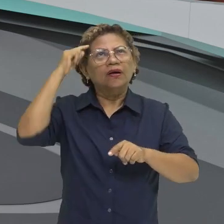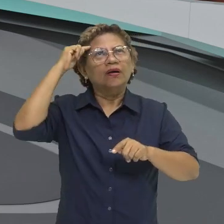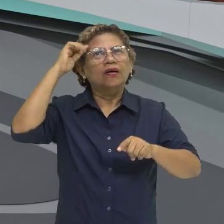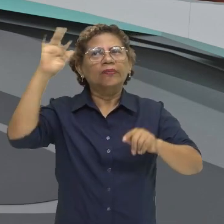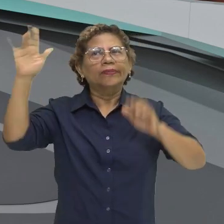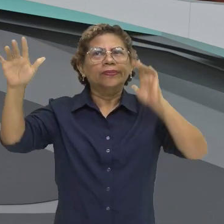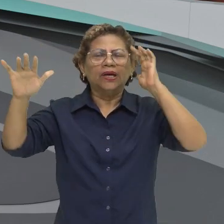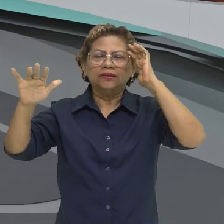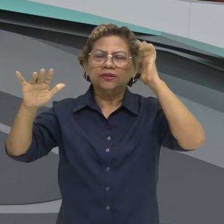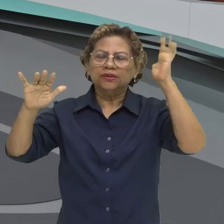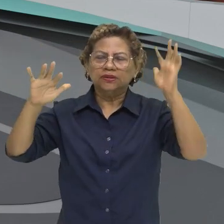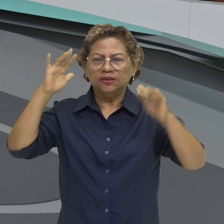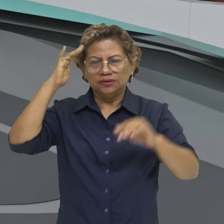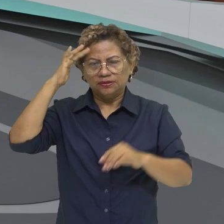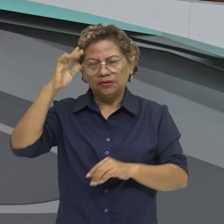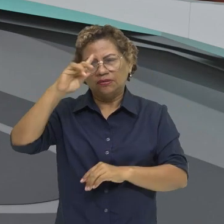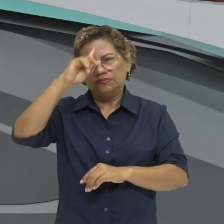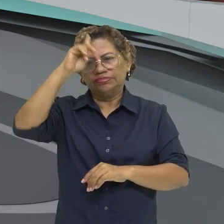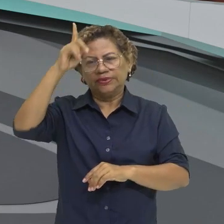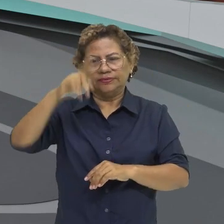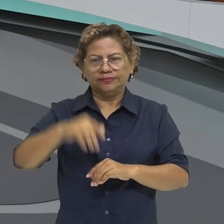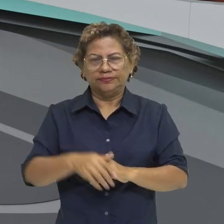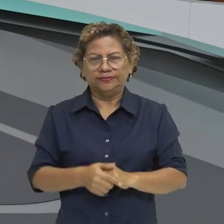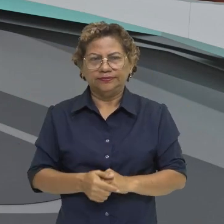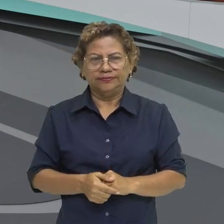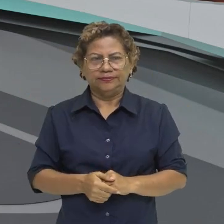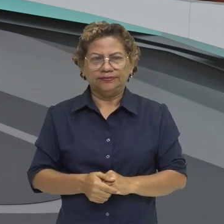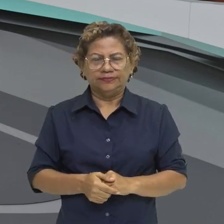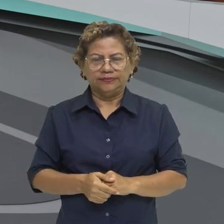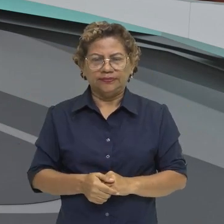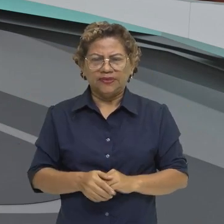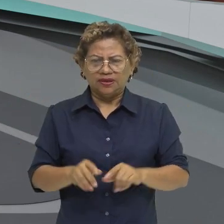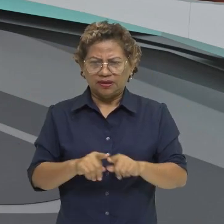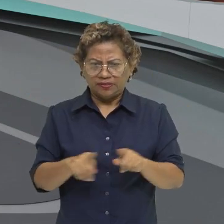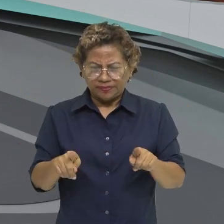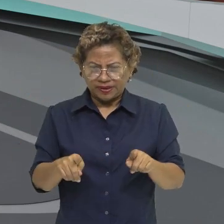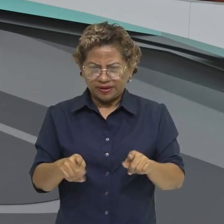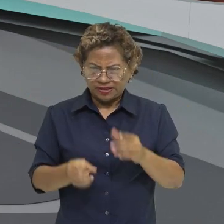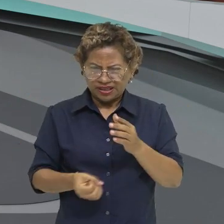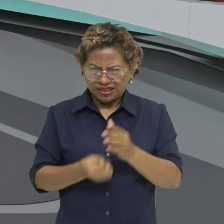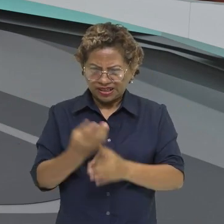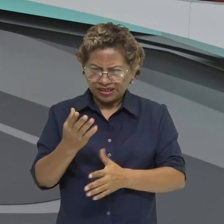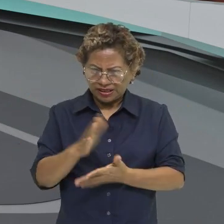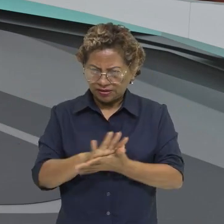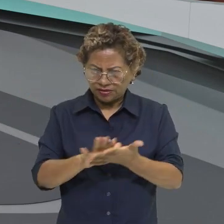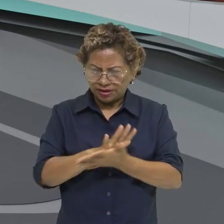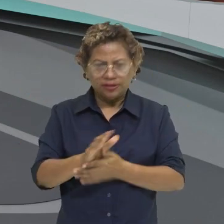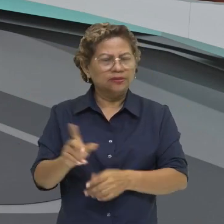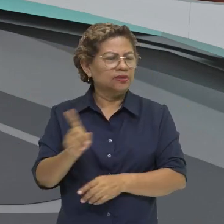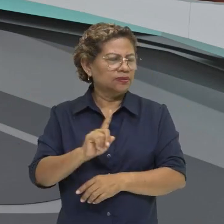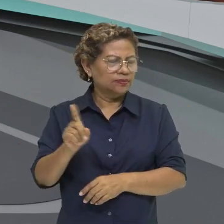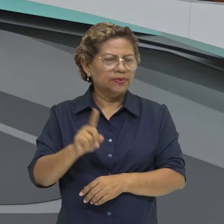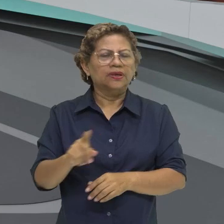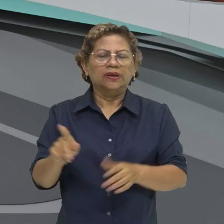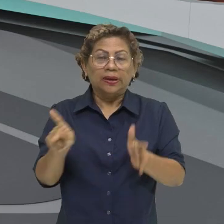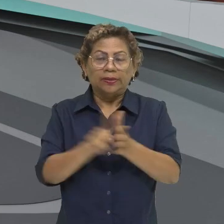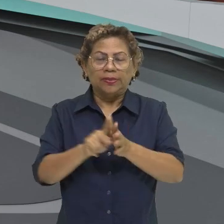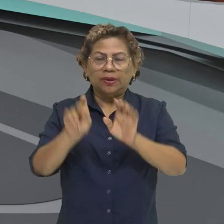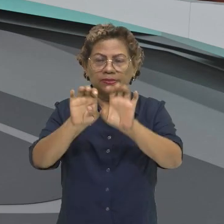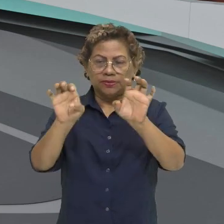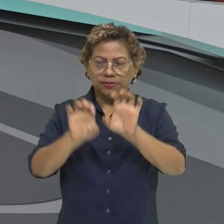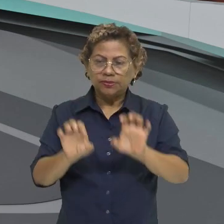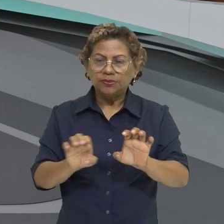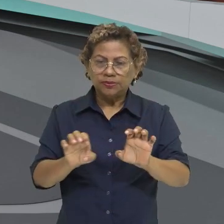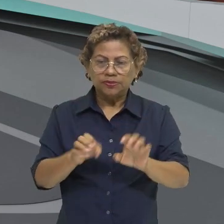imaginação criadora. Ah, mas ela não nasce do nada, tá? Ela tem uma estrutura, ela tem um